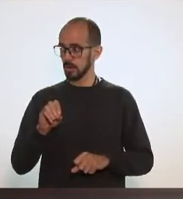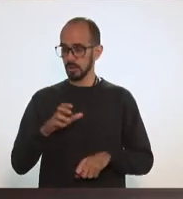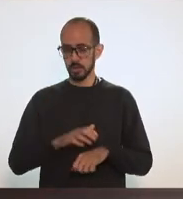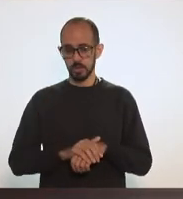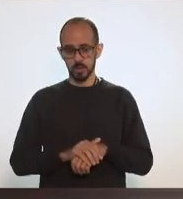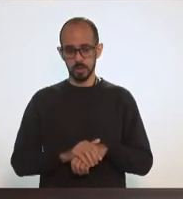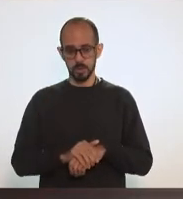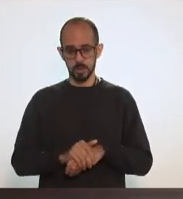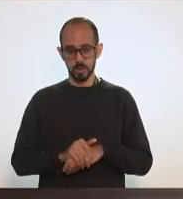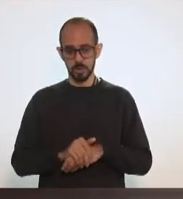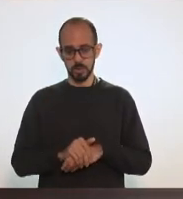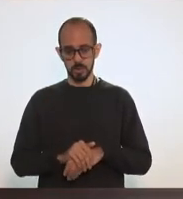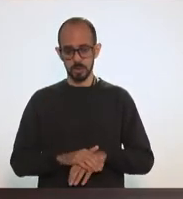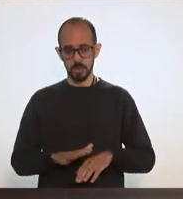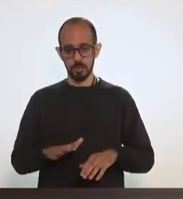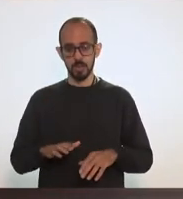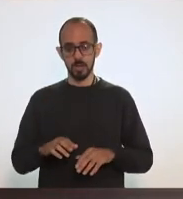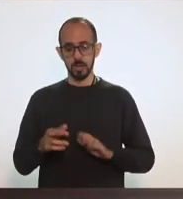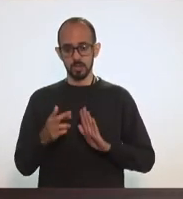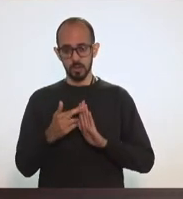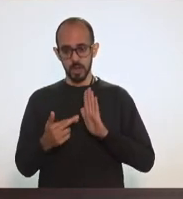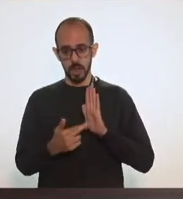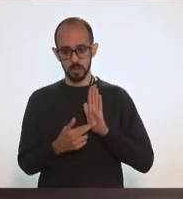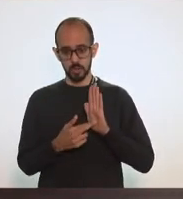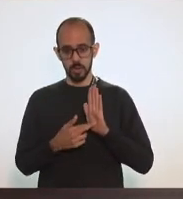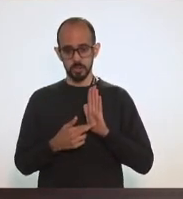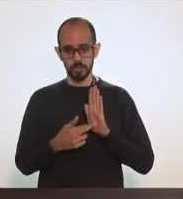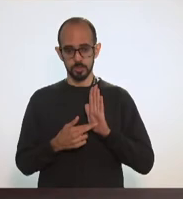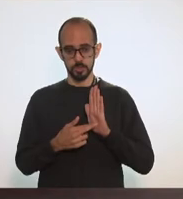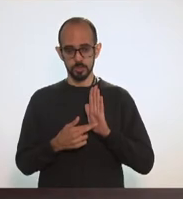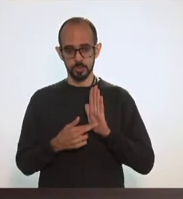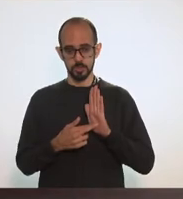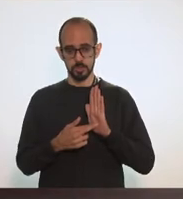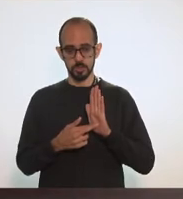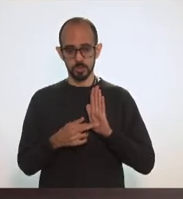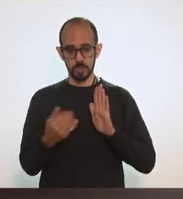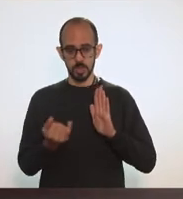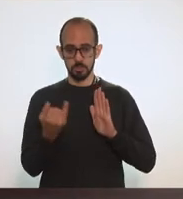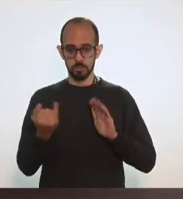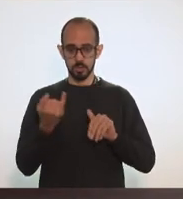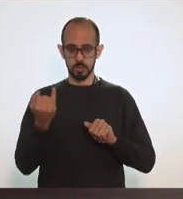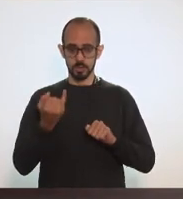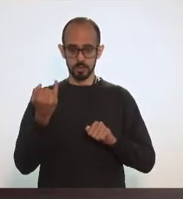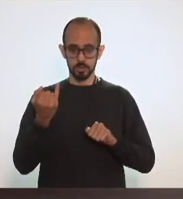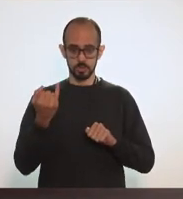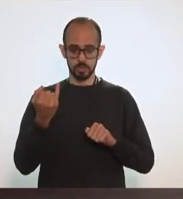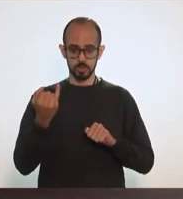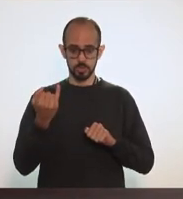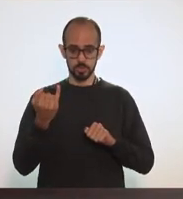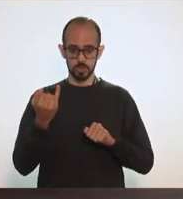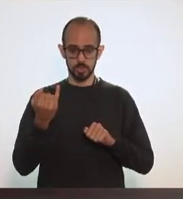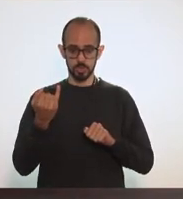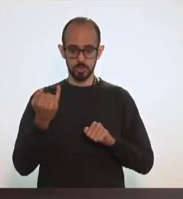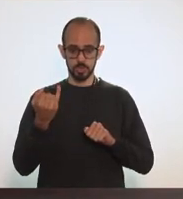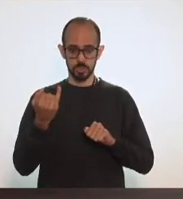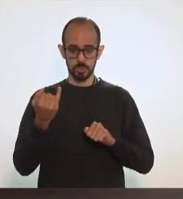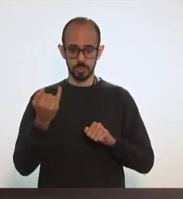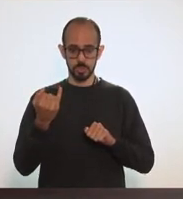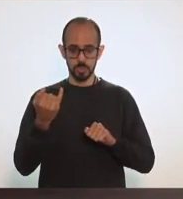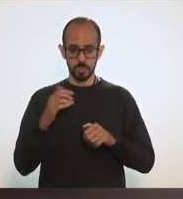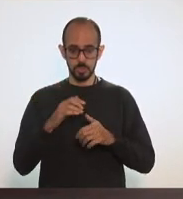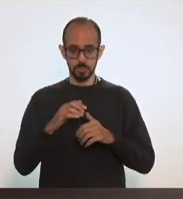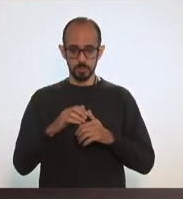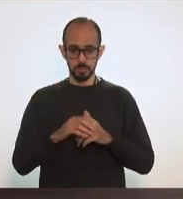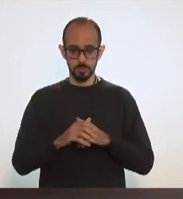unanimidade no relatório. E isso é muito importante. Eu vou franquear mais uma vez